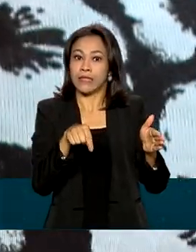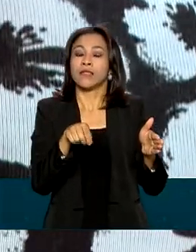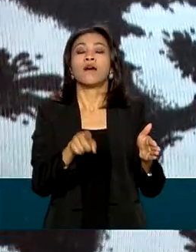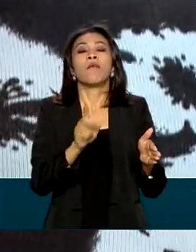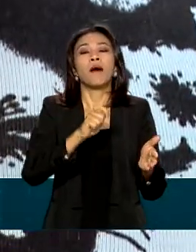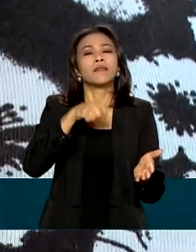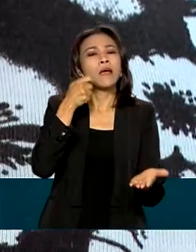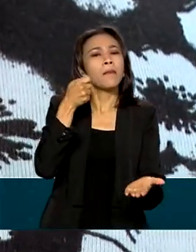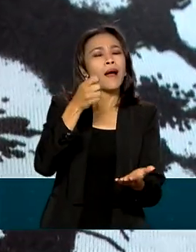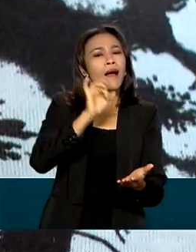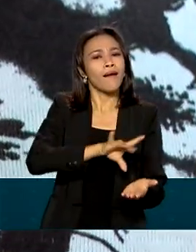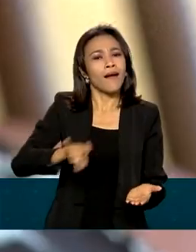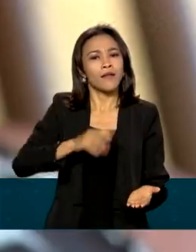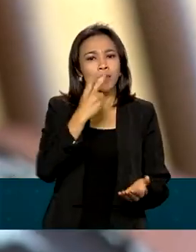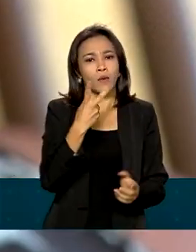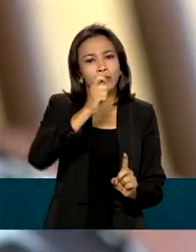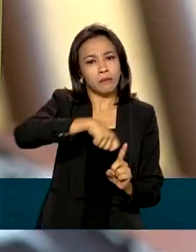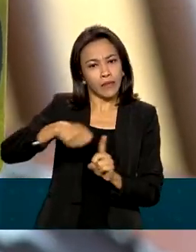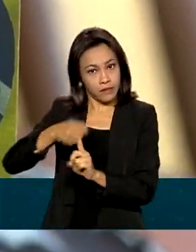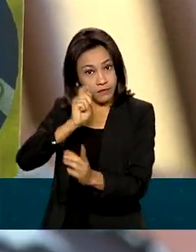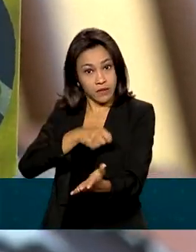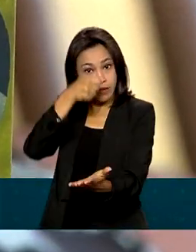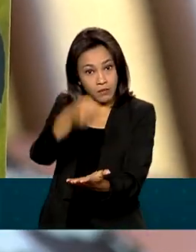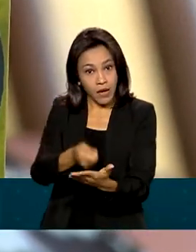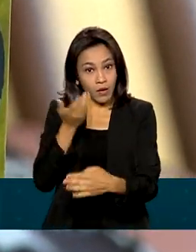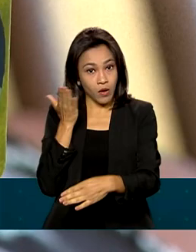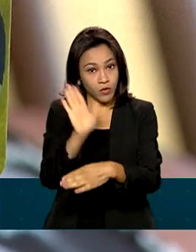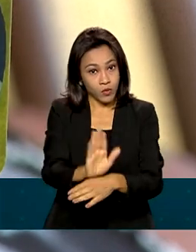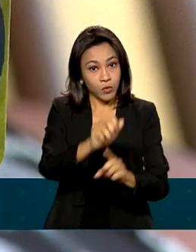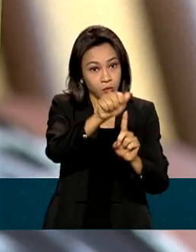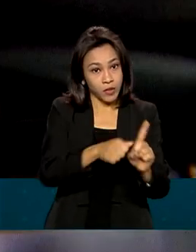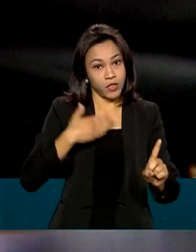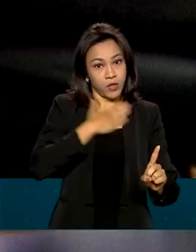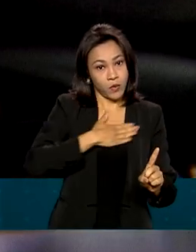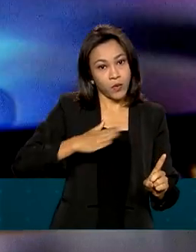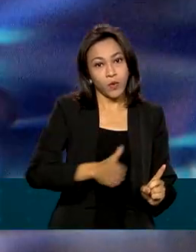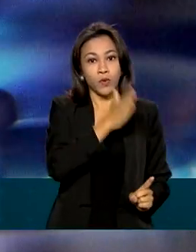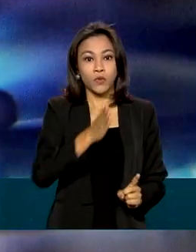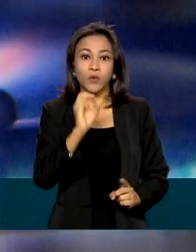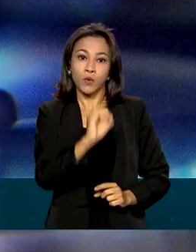pago a cada dois meses ajuda será concedida em agosto Outubro e dezembro